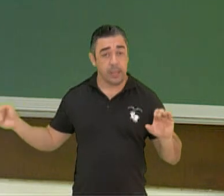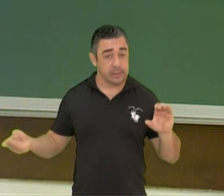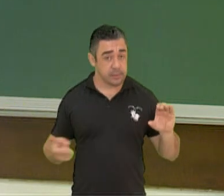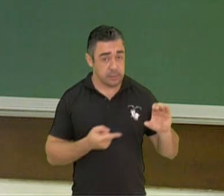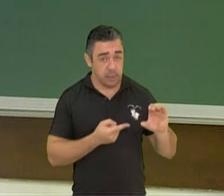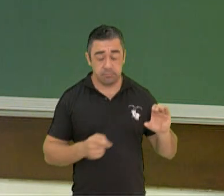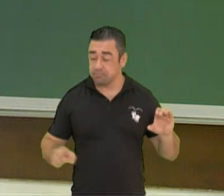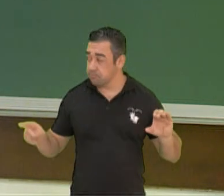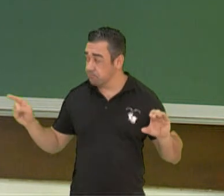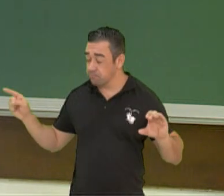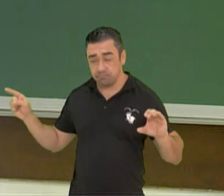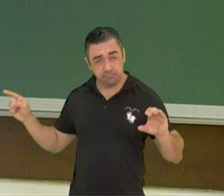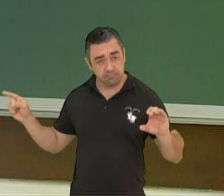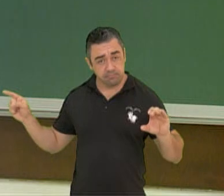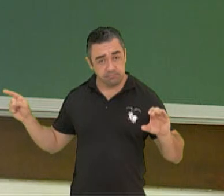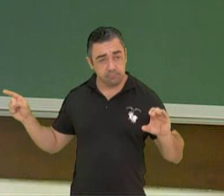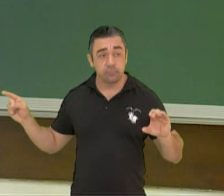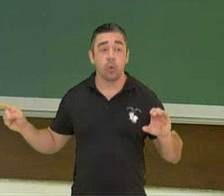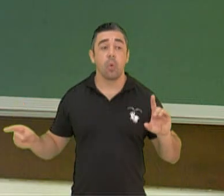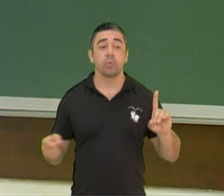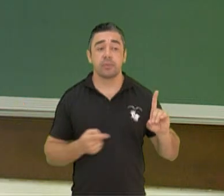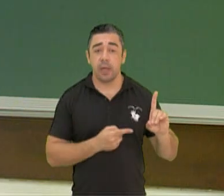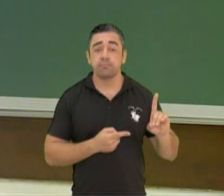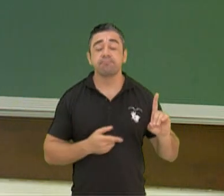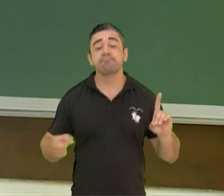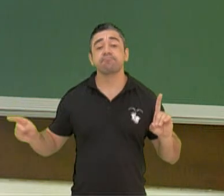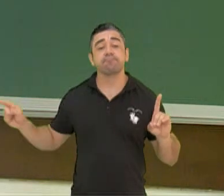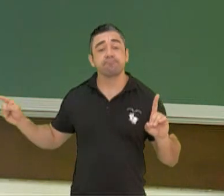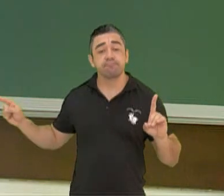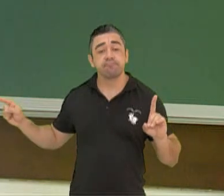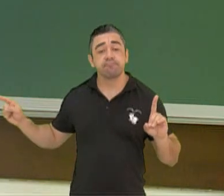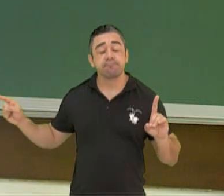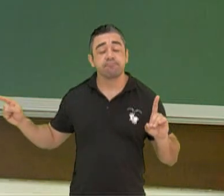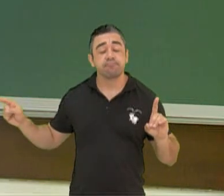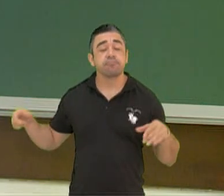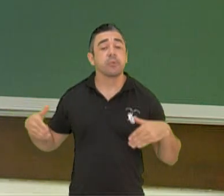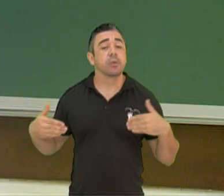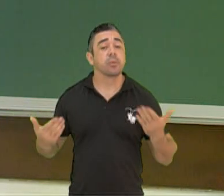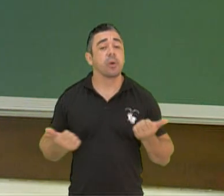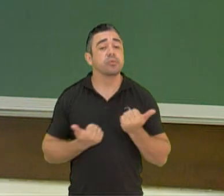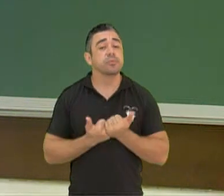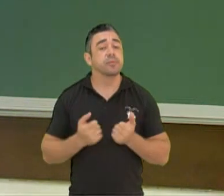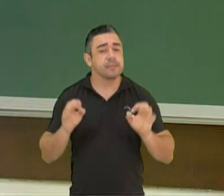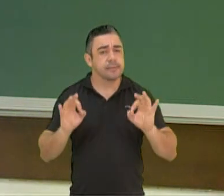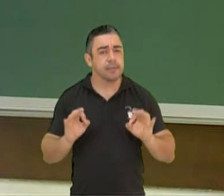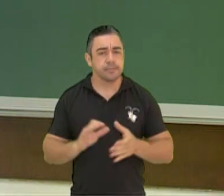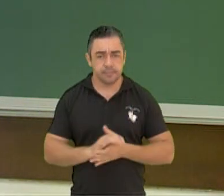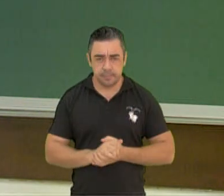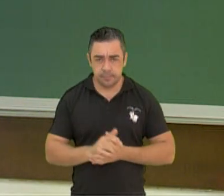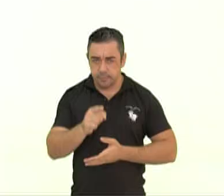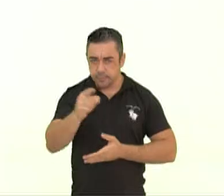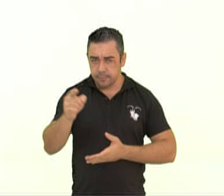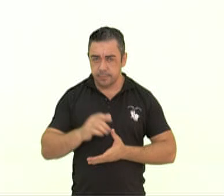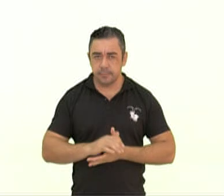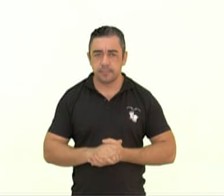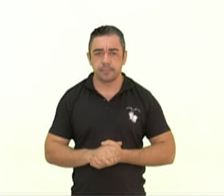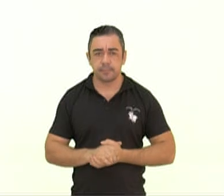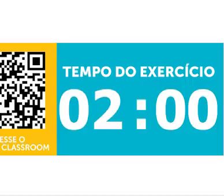C, porém, ele investiga, ou D, por isso, ele investiga. Com vocês lá.